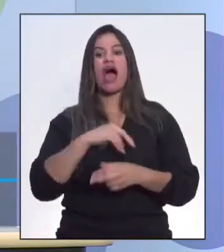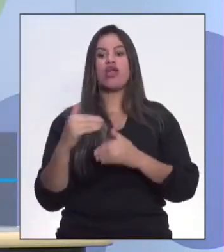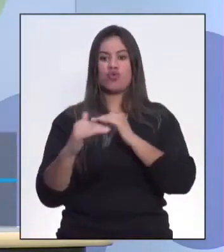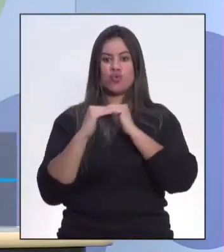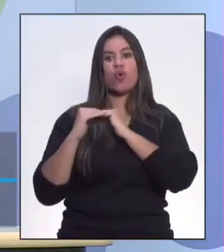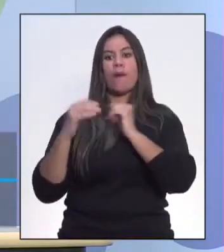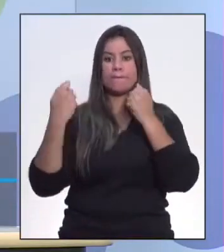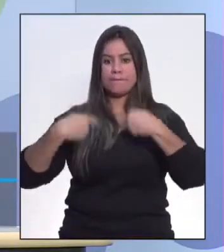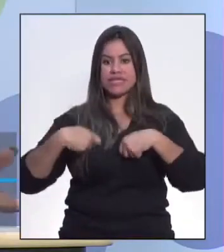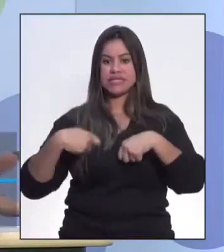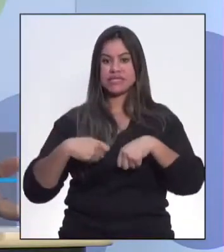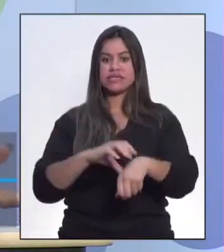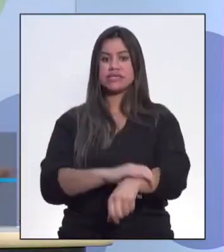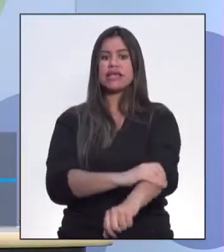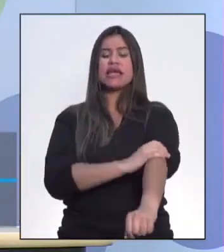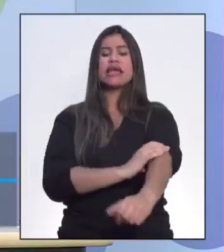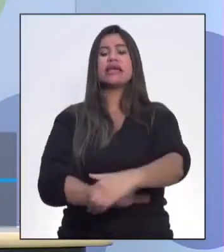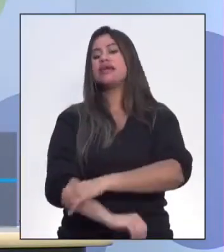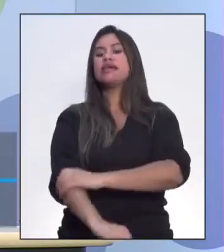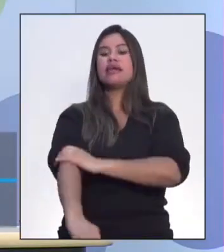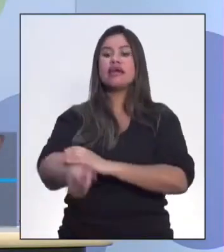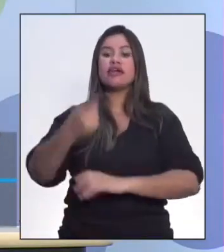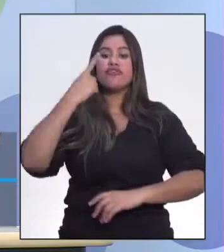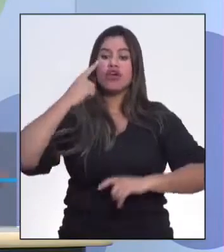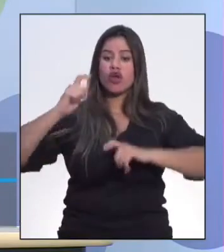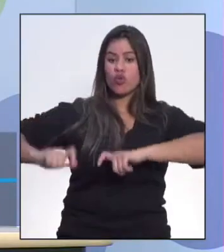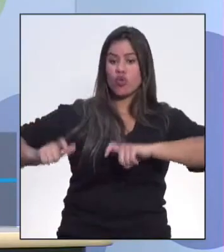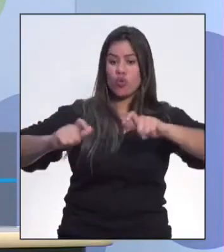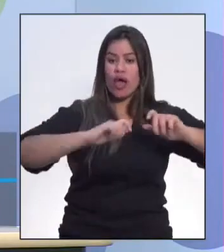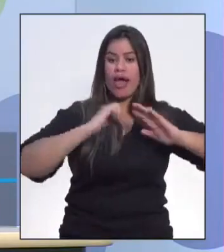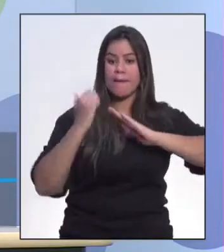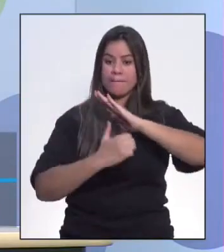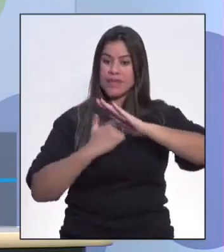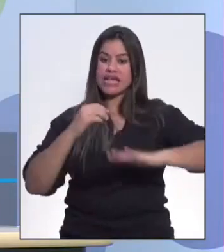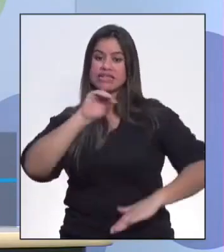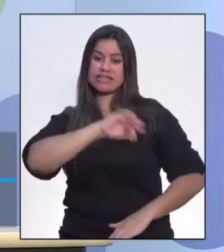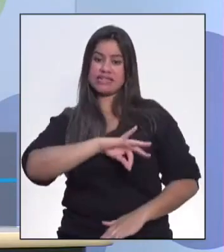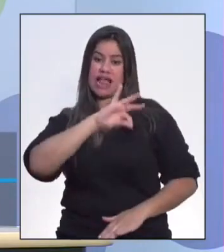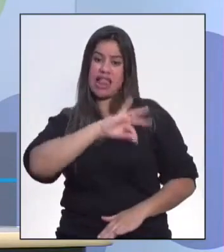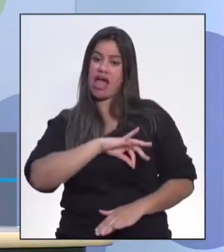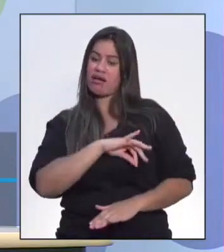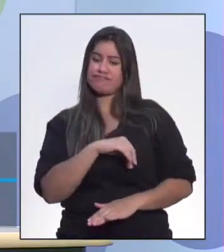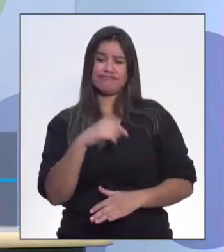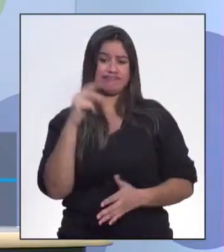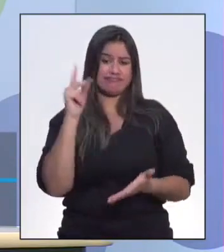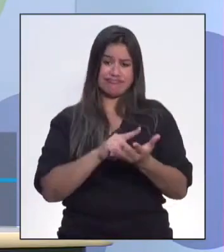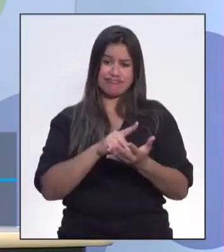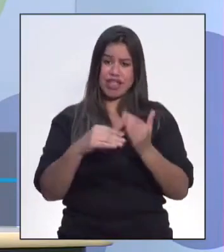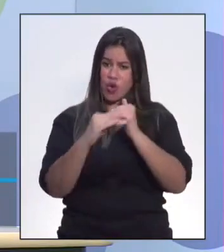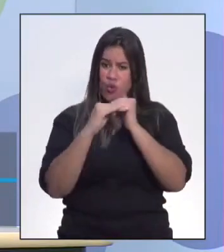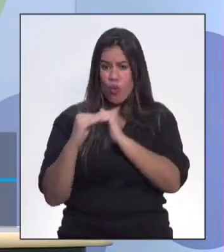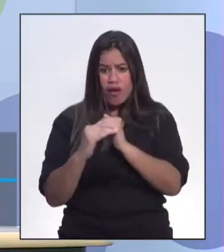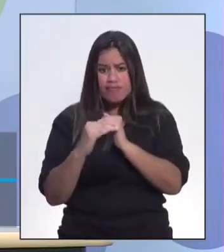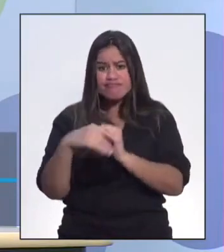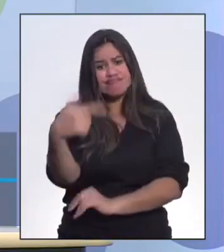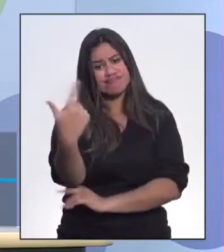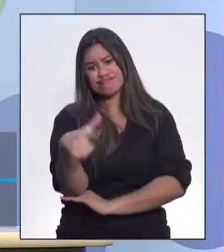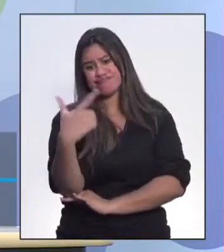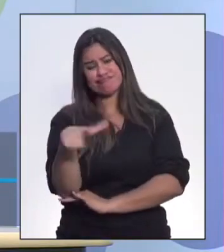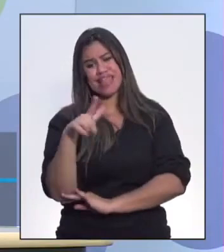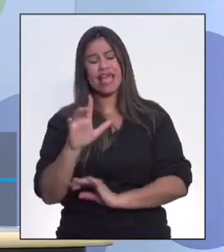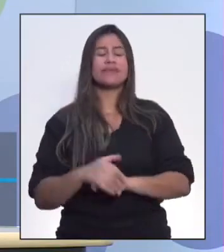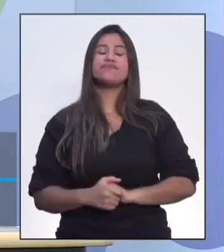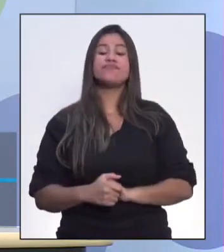mesmo. E a gente vê muito lugar onde isso não acontece. Sim. Ou, principalmente, quando a gente faz uma análise daquela questão de que